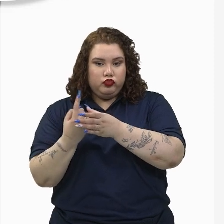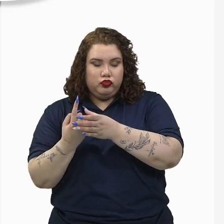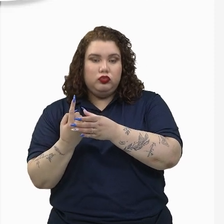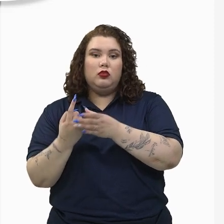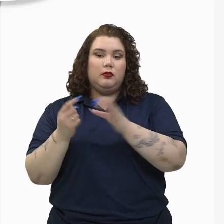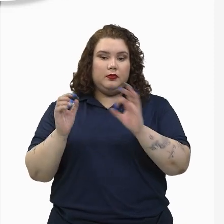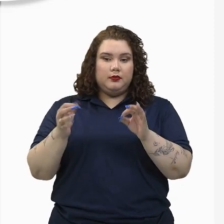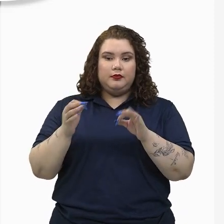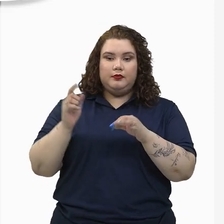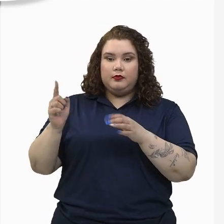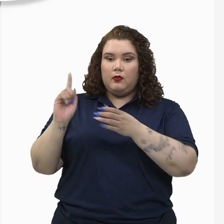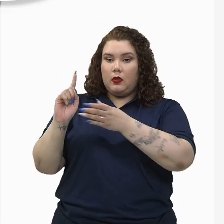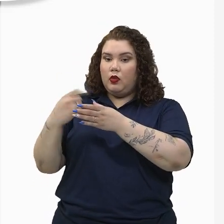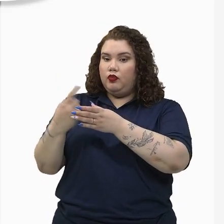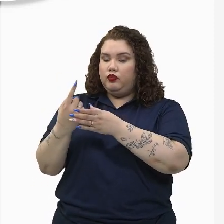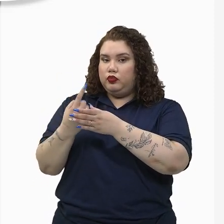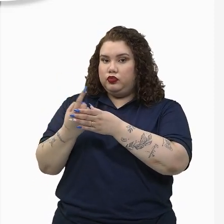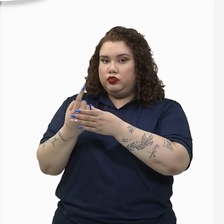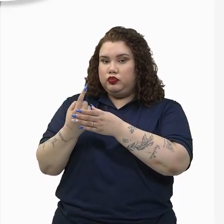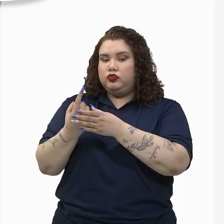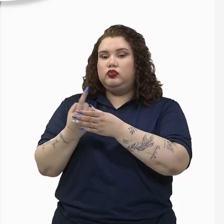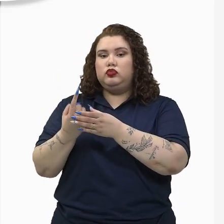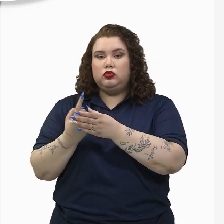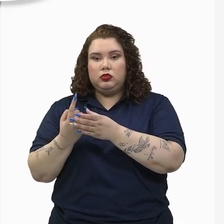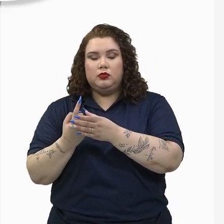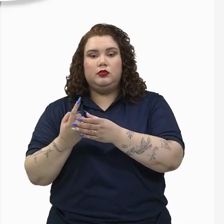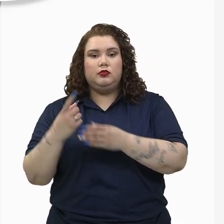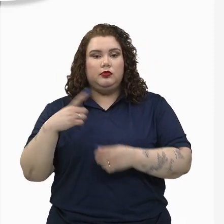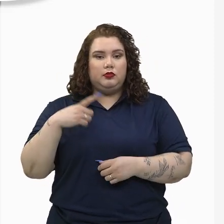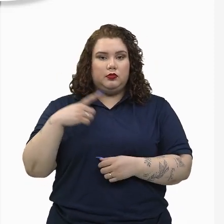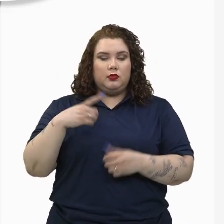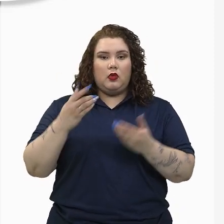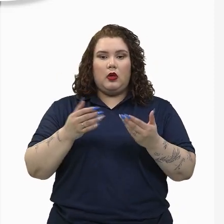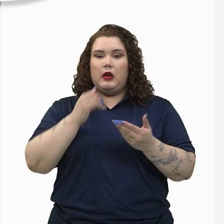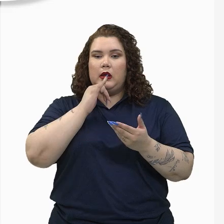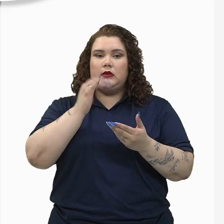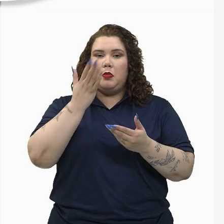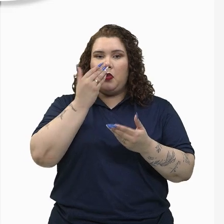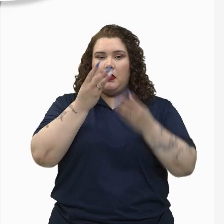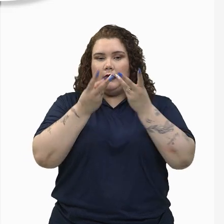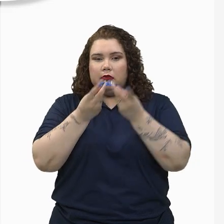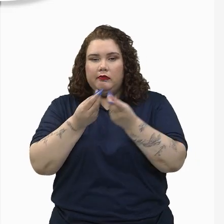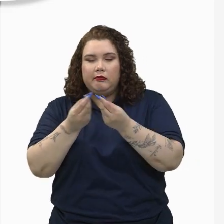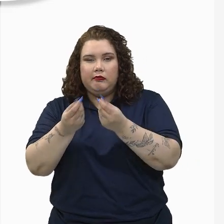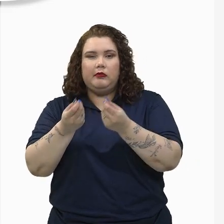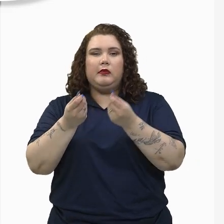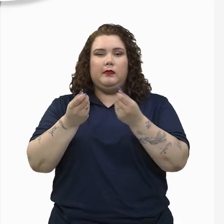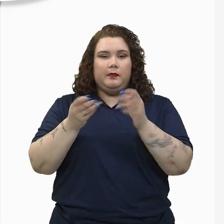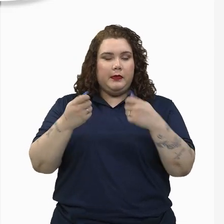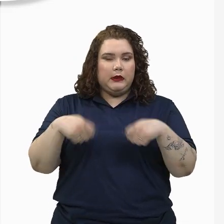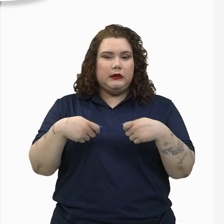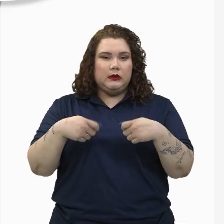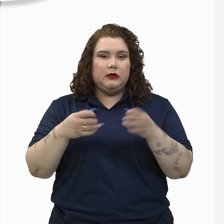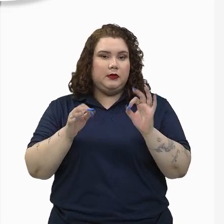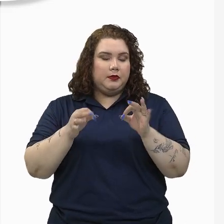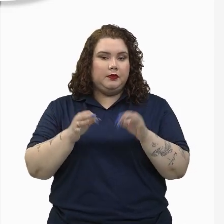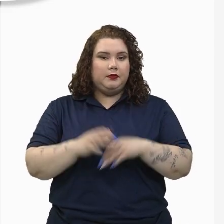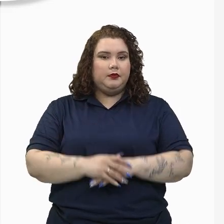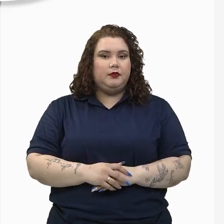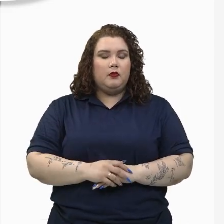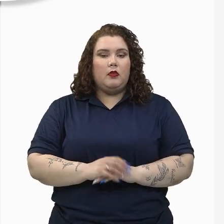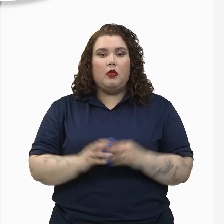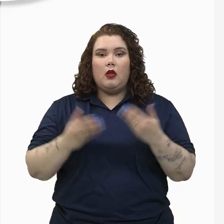né? Esse aparelho aí, ele tem a função de processar alimentos, né? De triturar alimentos. E